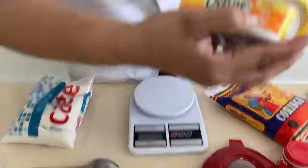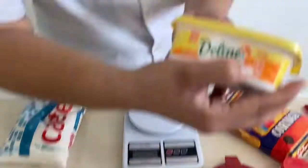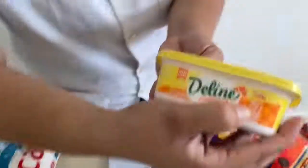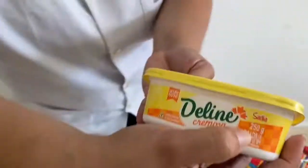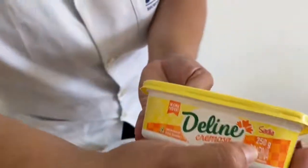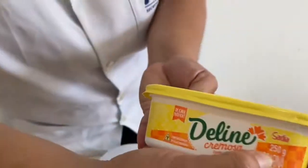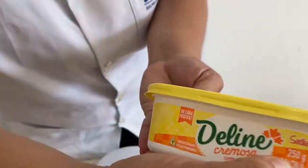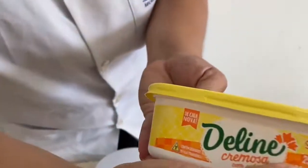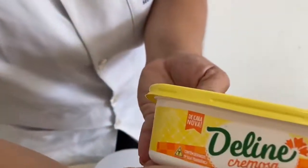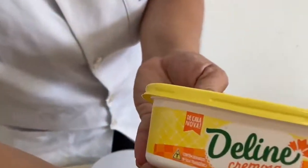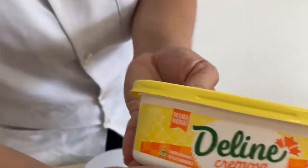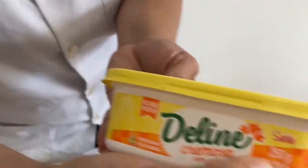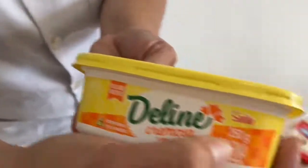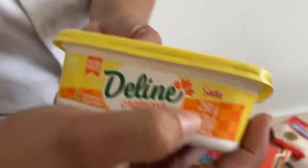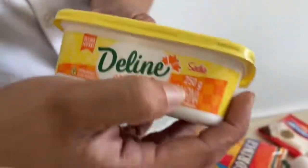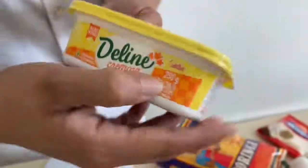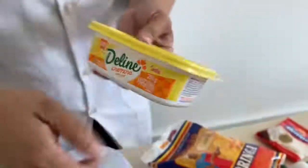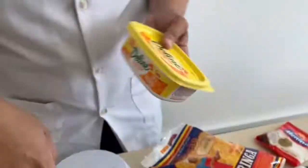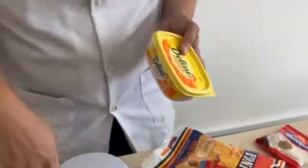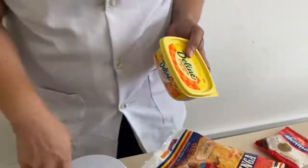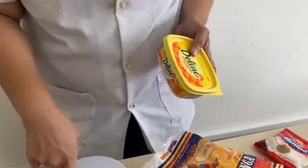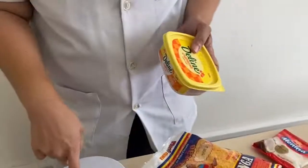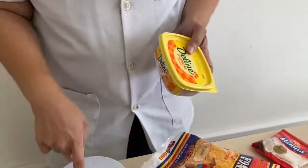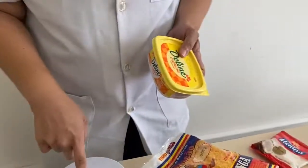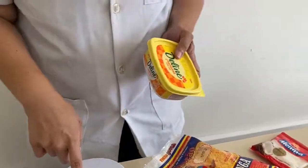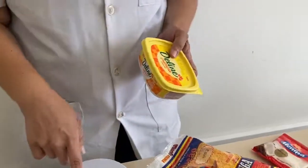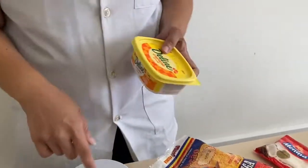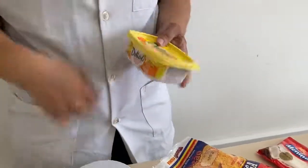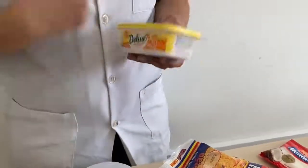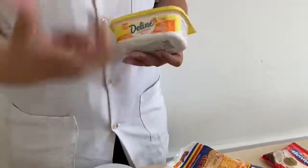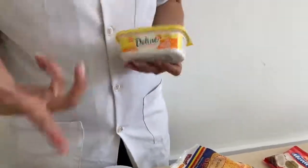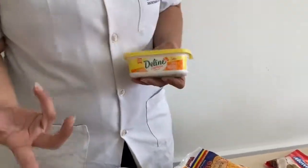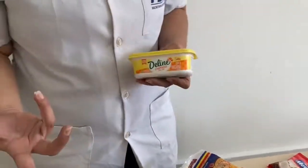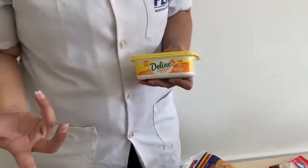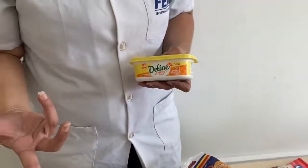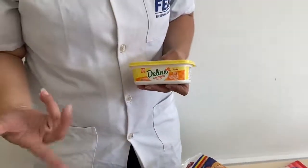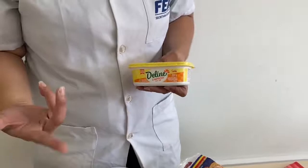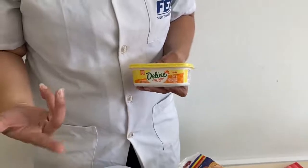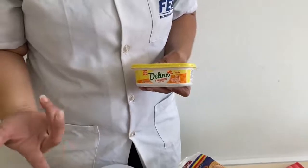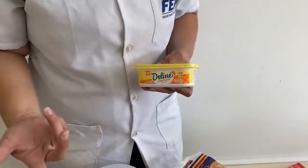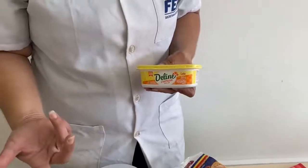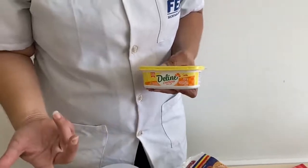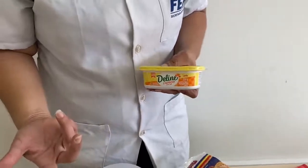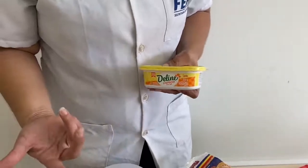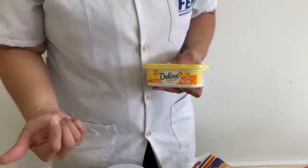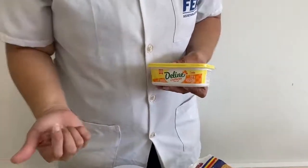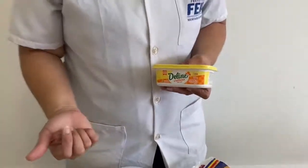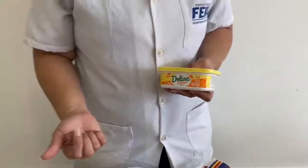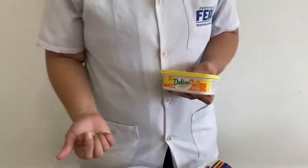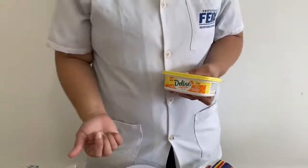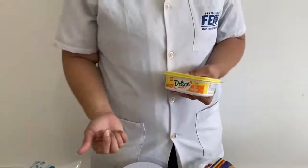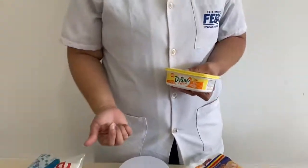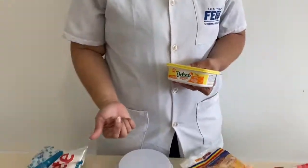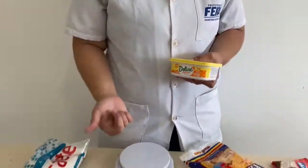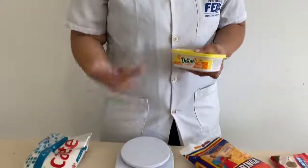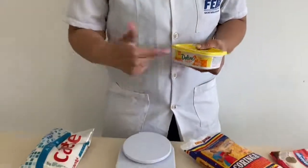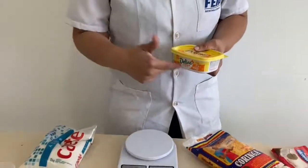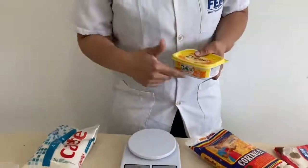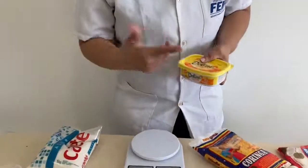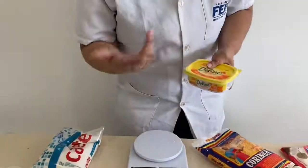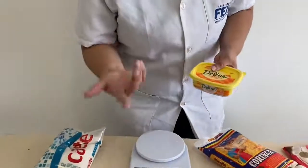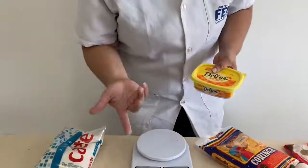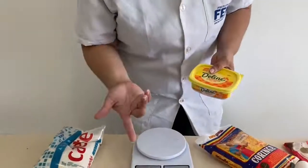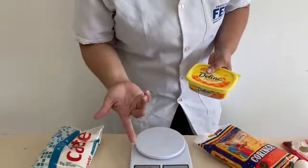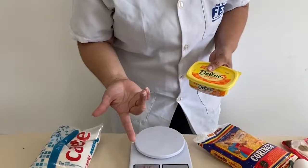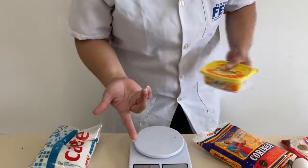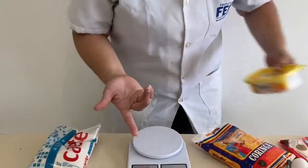ó, 250 gramas. Por que na balança deu diferente? Porque tem o quê? A embalagem. E a